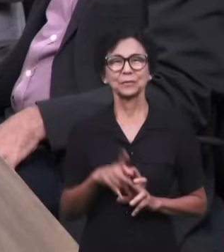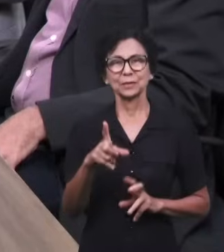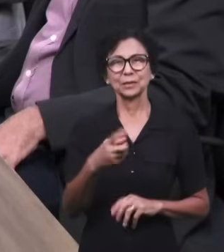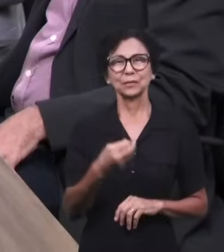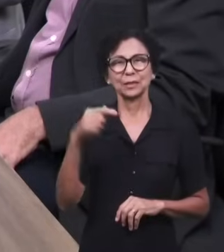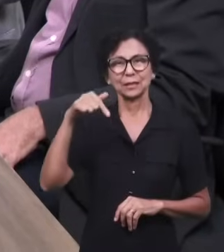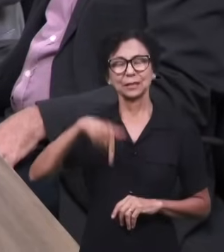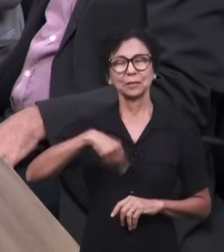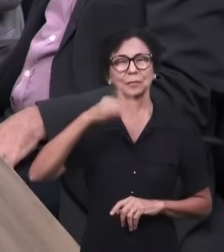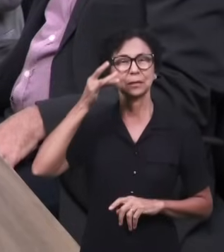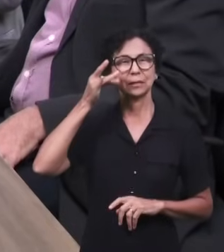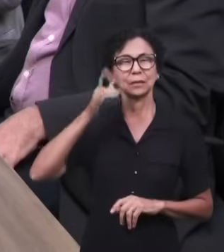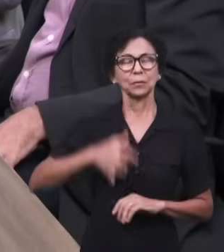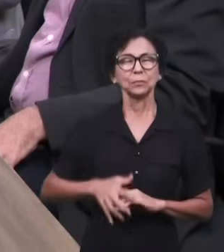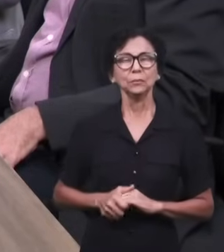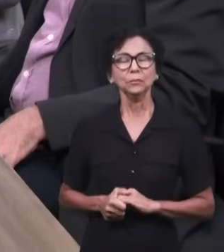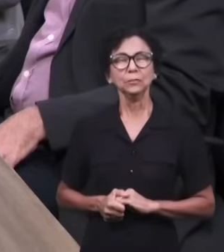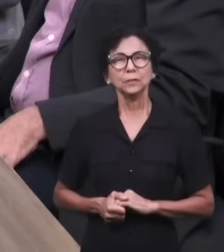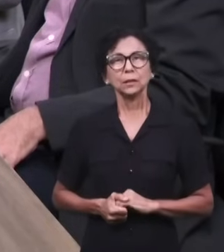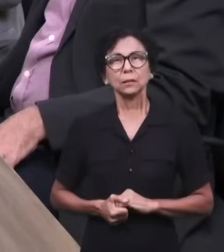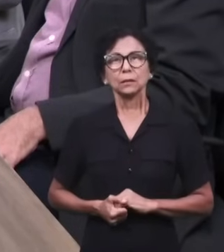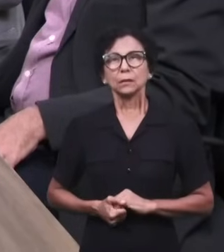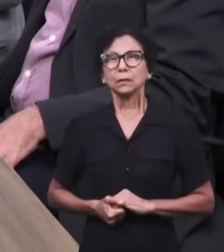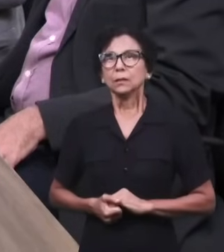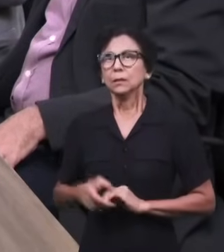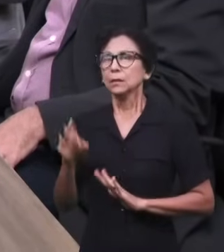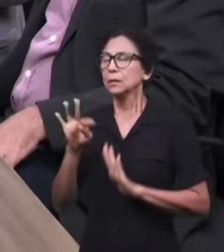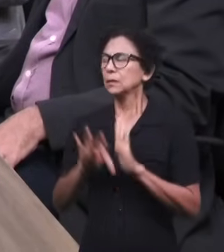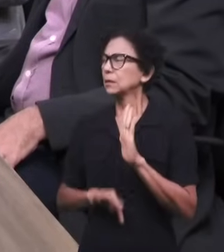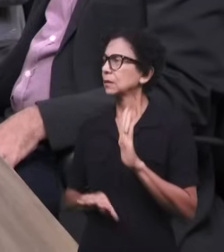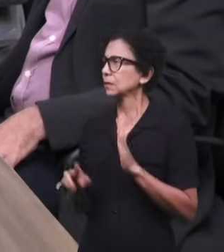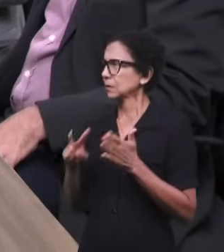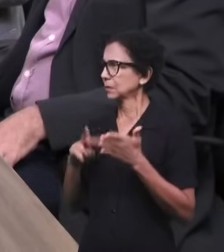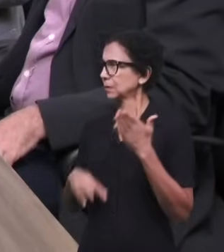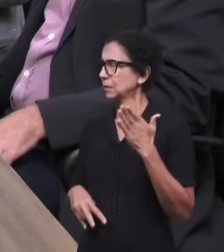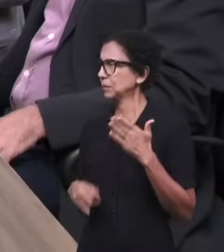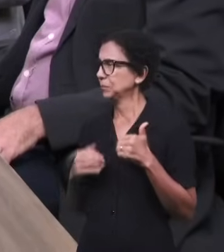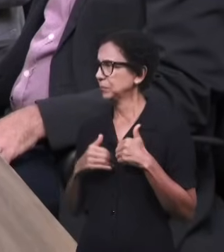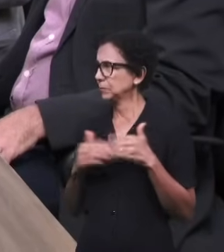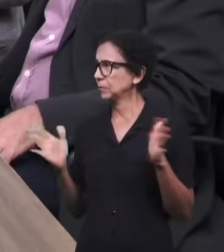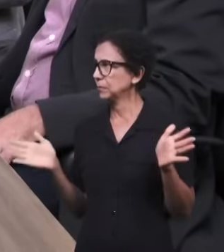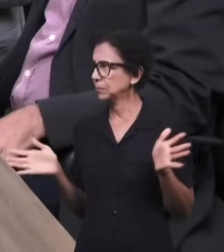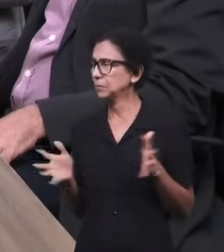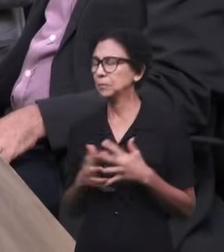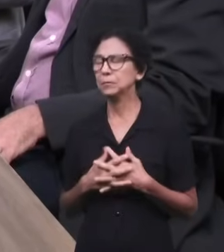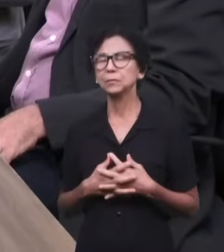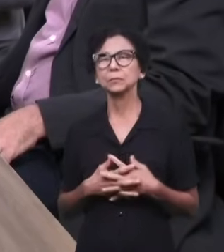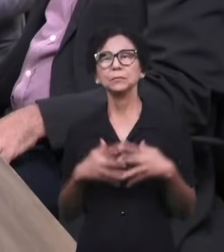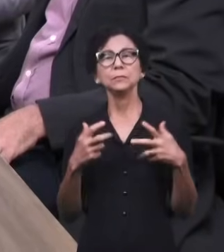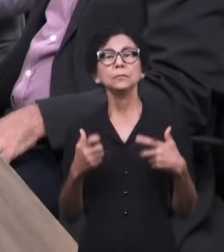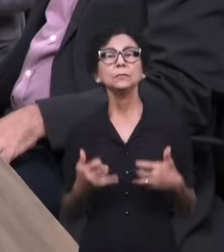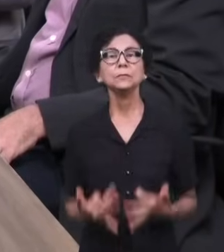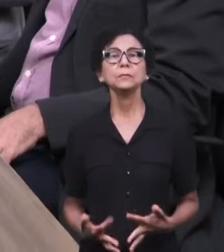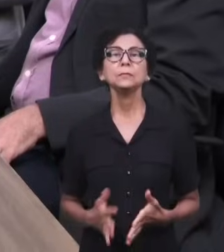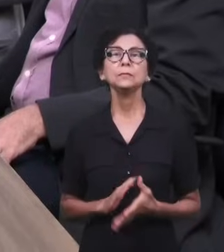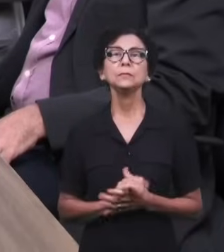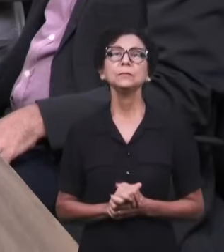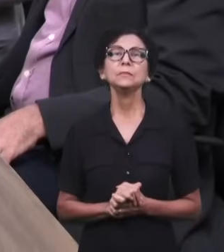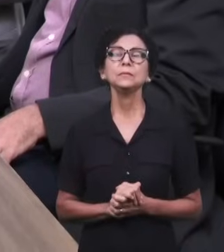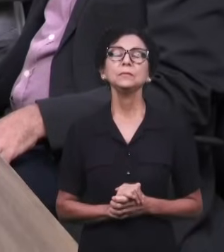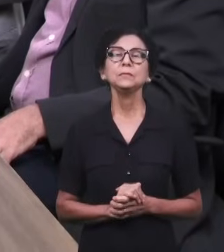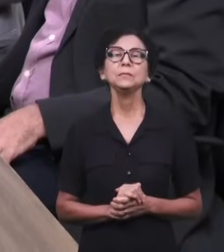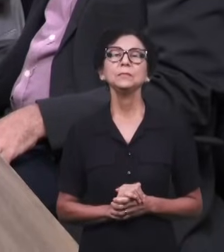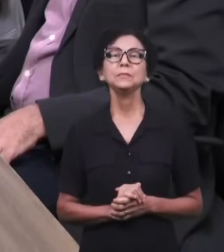ao pastor Fernando que faça a leitura de um texto e já comece a fazer uma introdução, inclusive explicando qual o personagem e